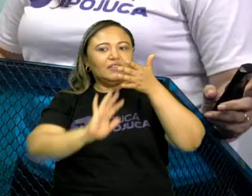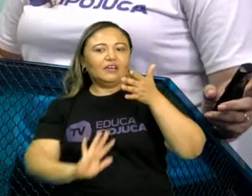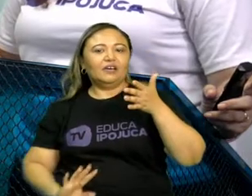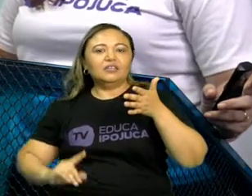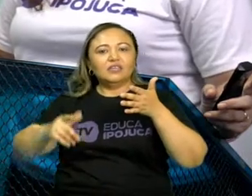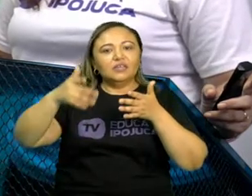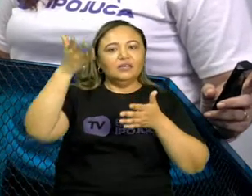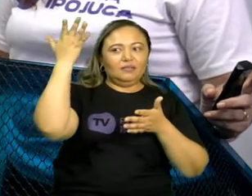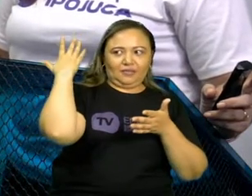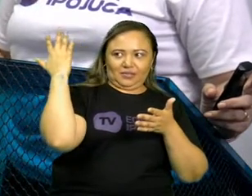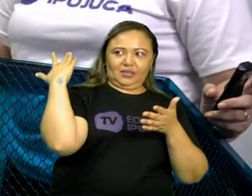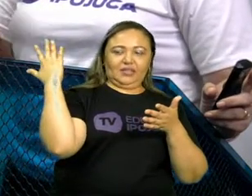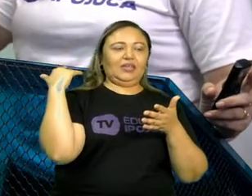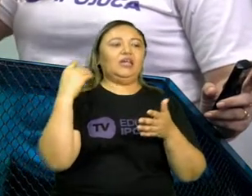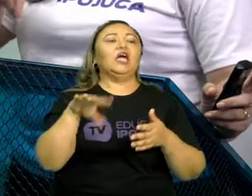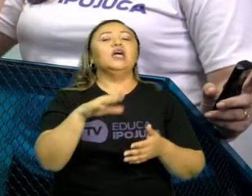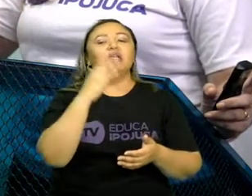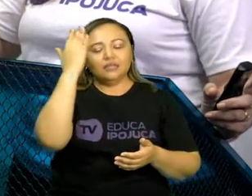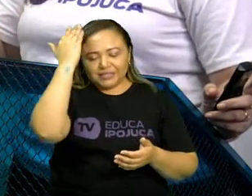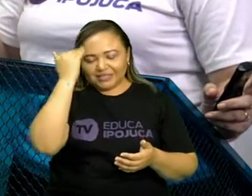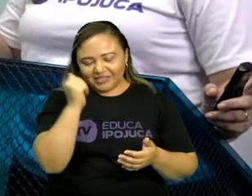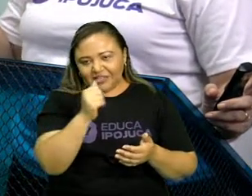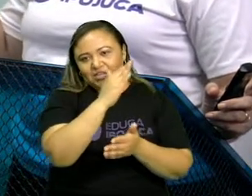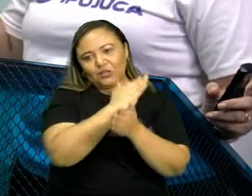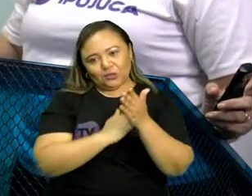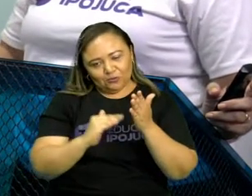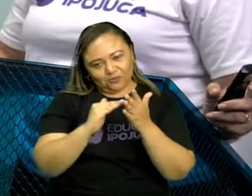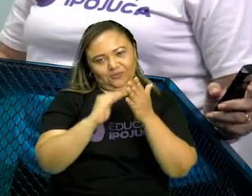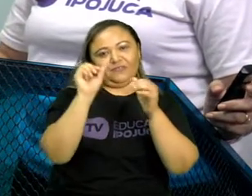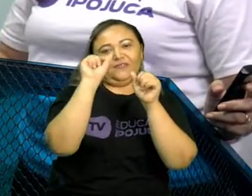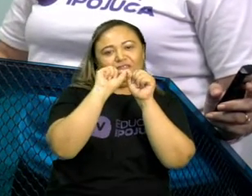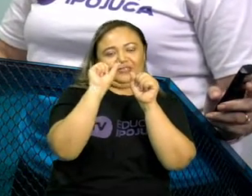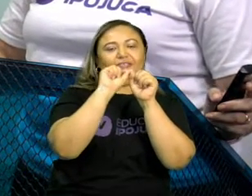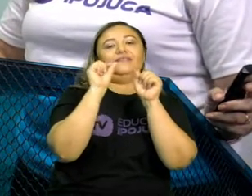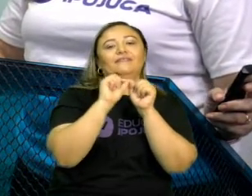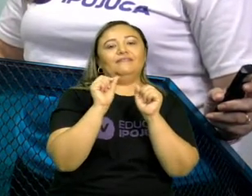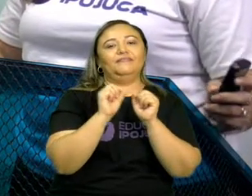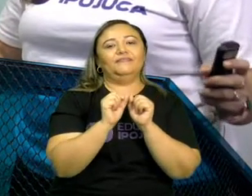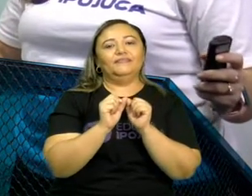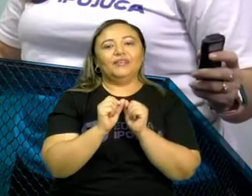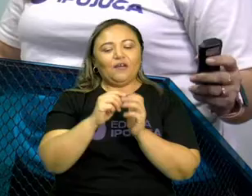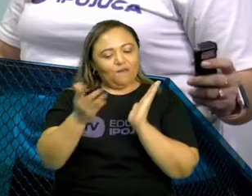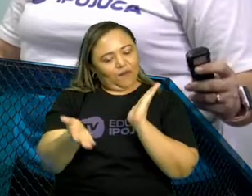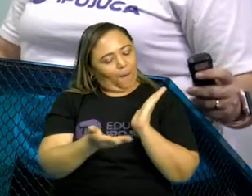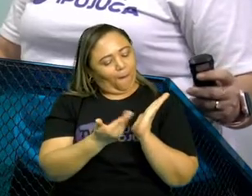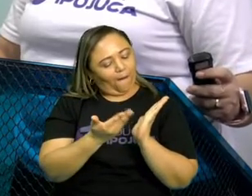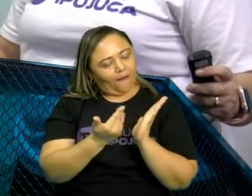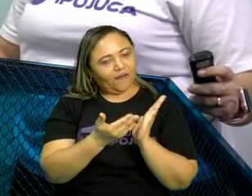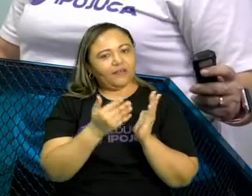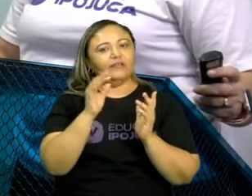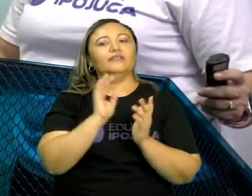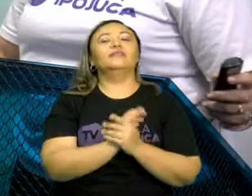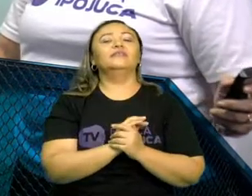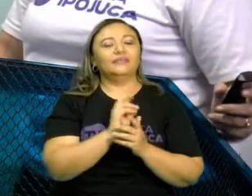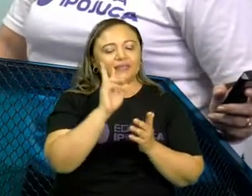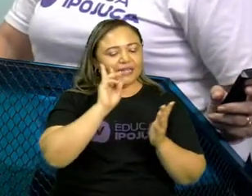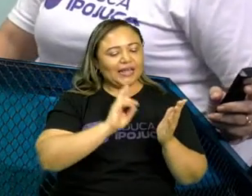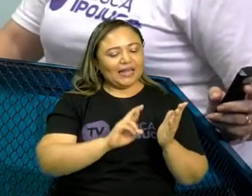certeza que todo mundo fez, não é? Então espero que estejam com os cadernos aí para a gente conferir as nossas